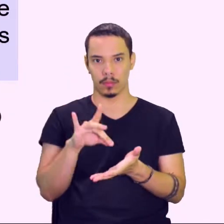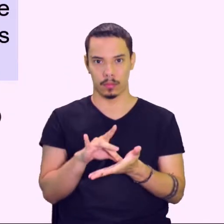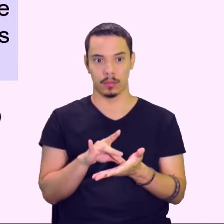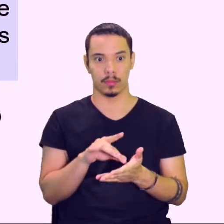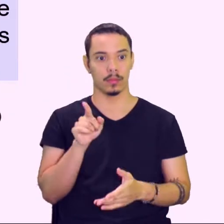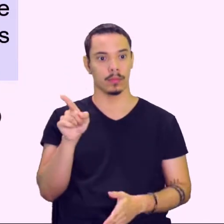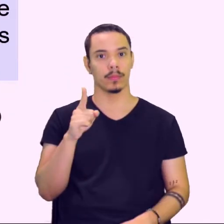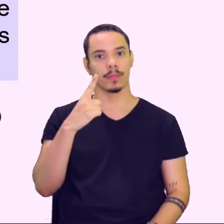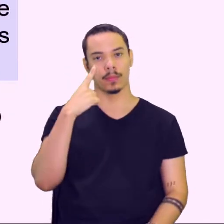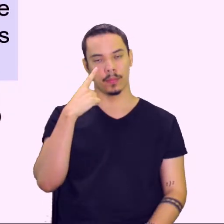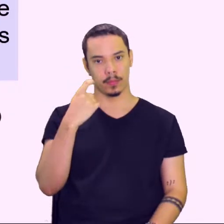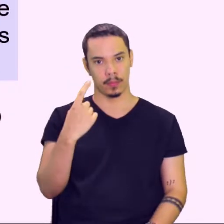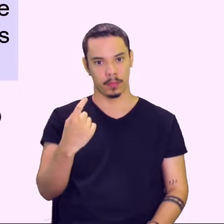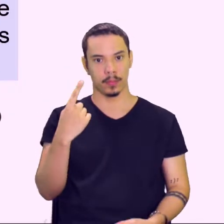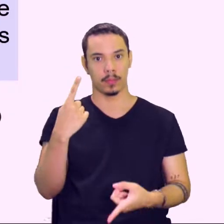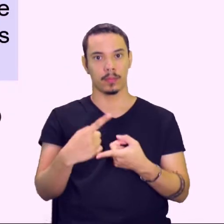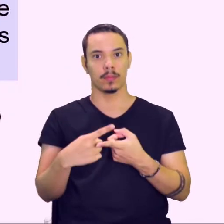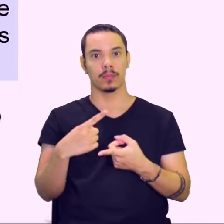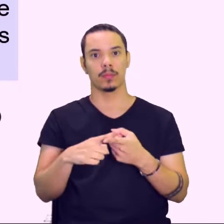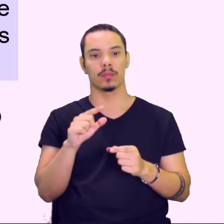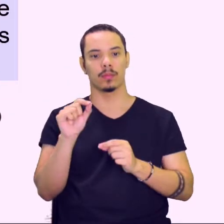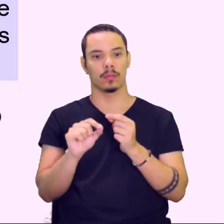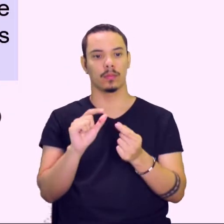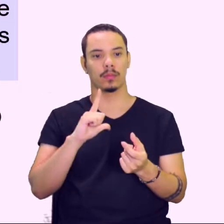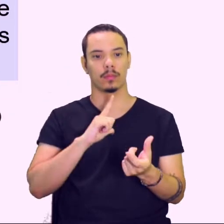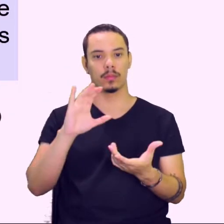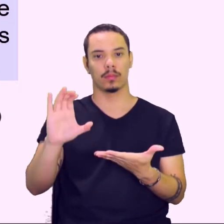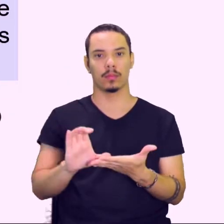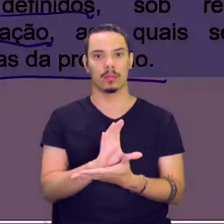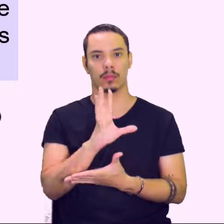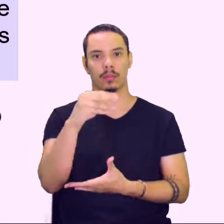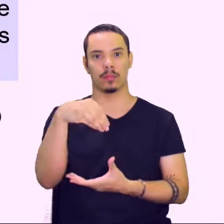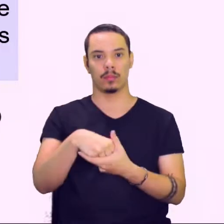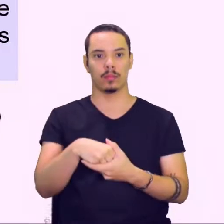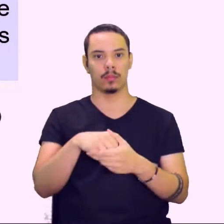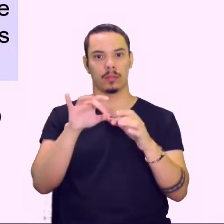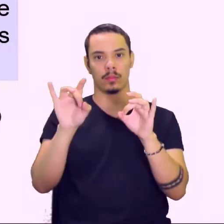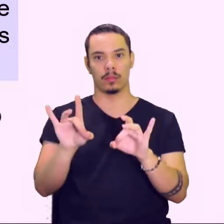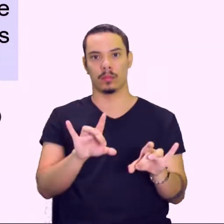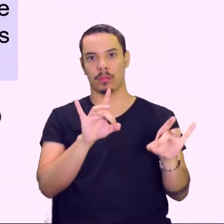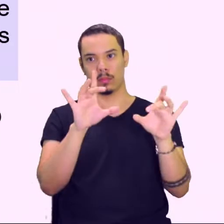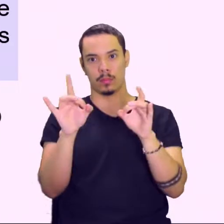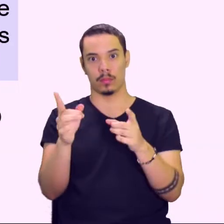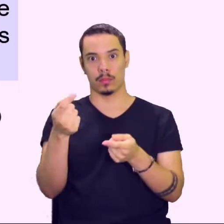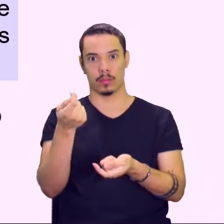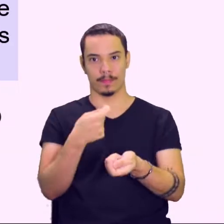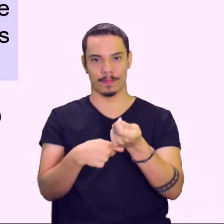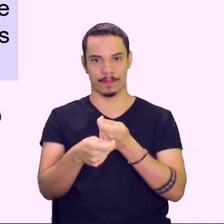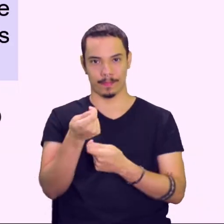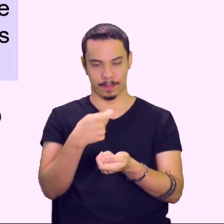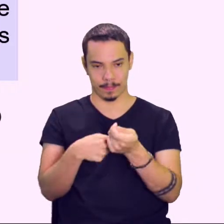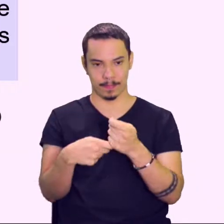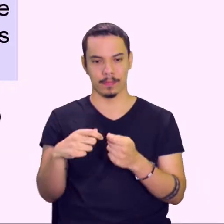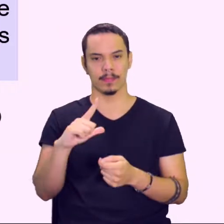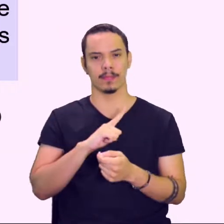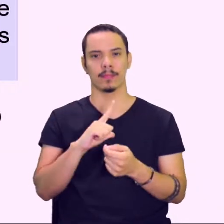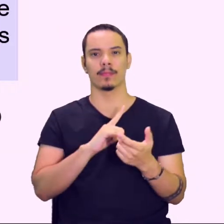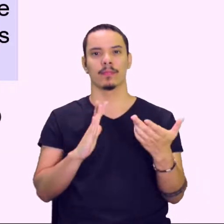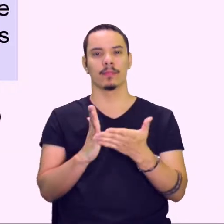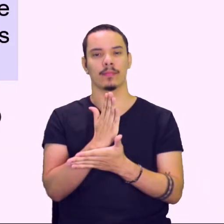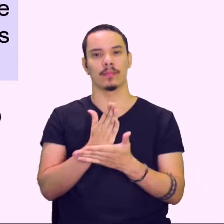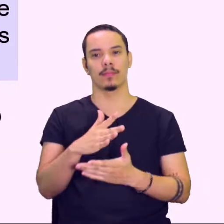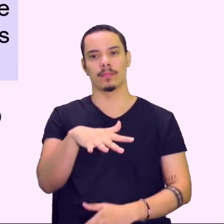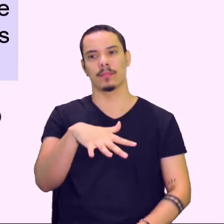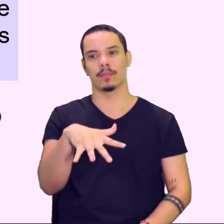bem interessante, ó, sobre regime especial de administração. Tem algumas áreas que